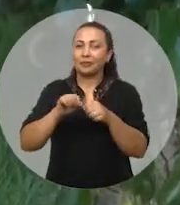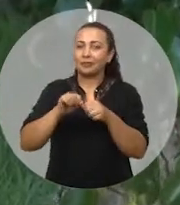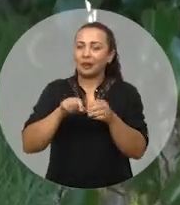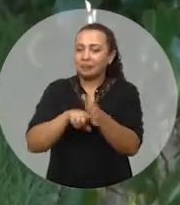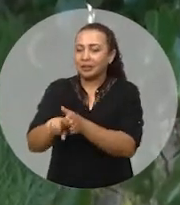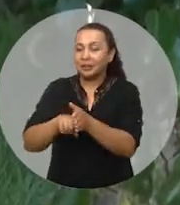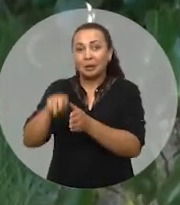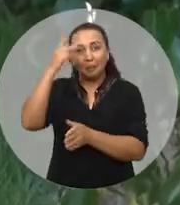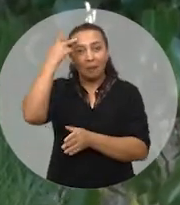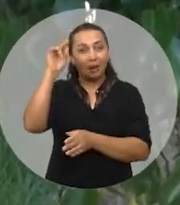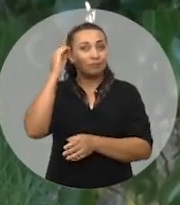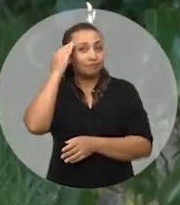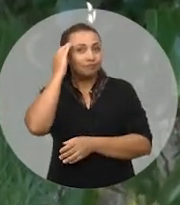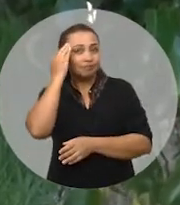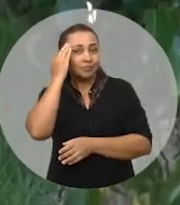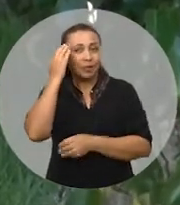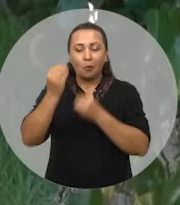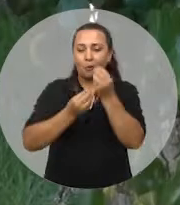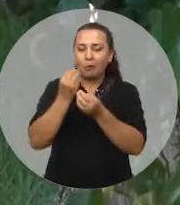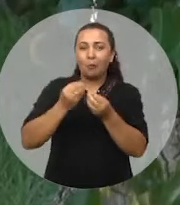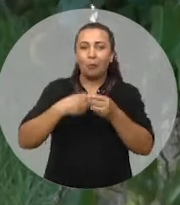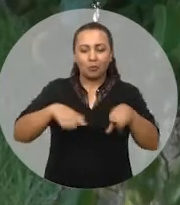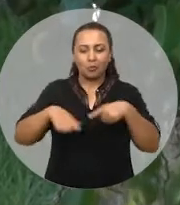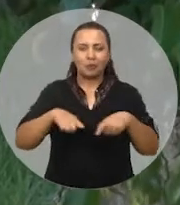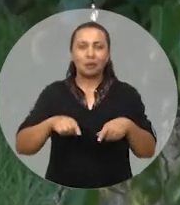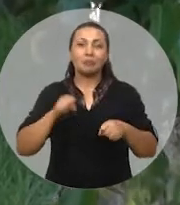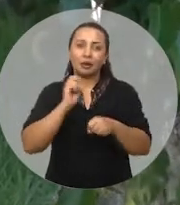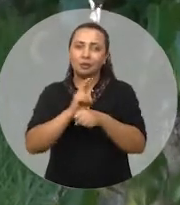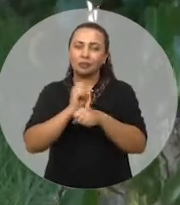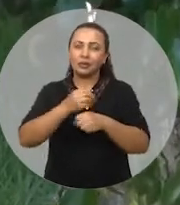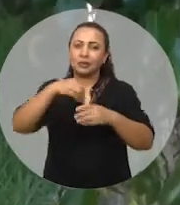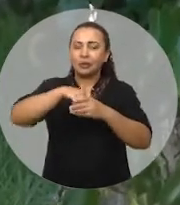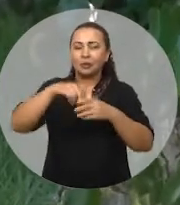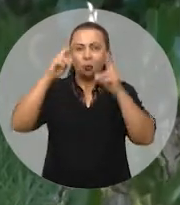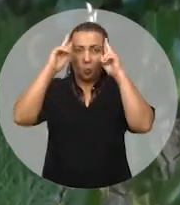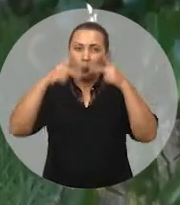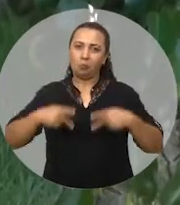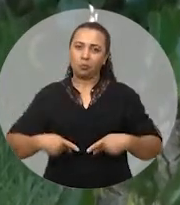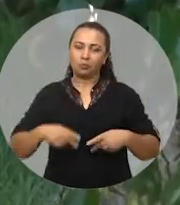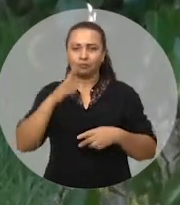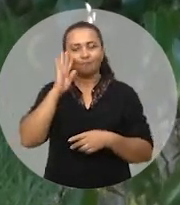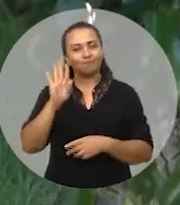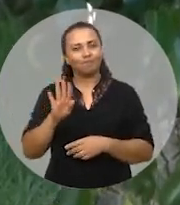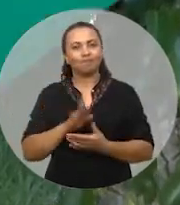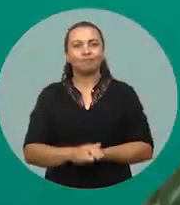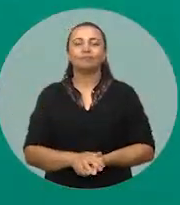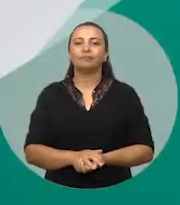para entender o comportamento do vírus da Covid-19 no nosso organismo. Vamos conferir.